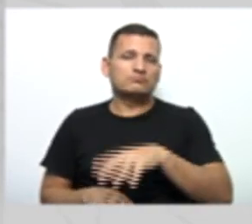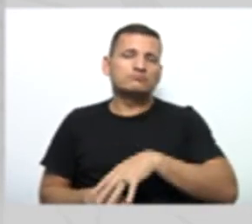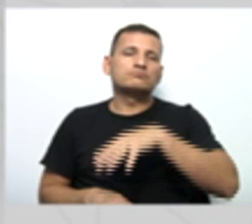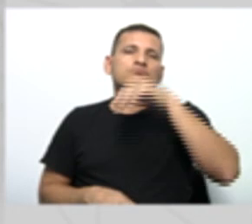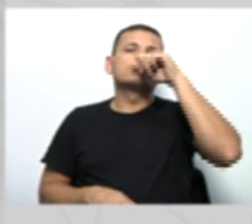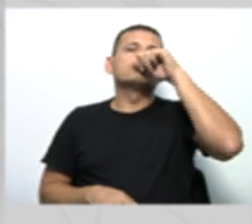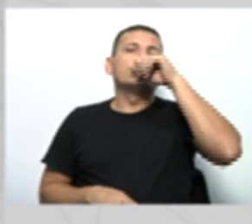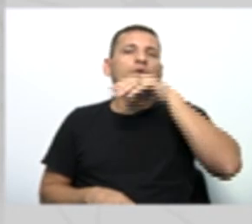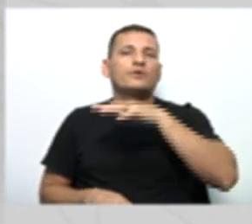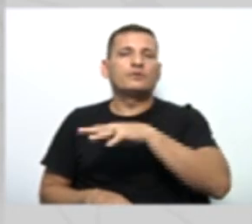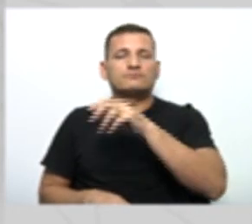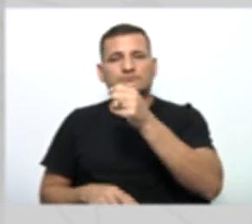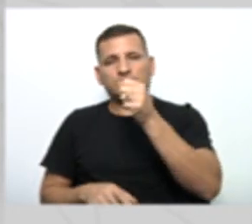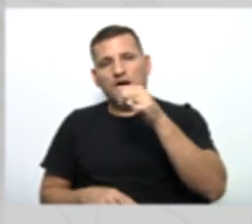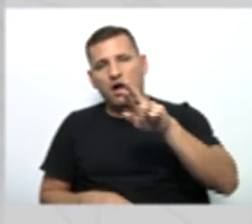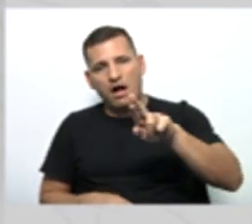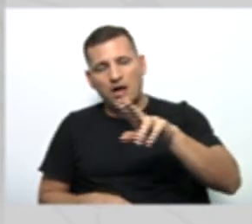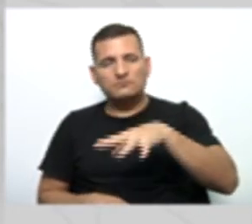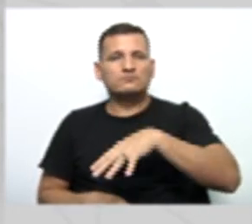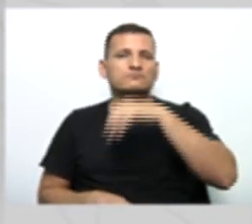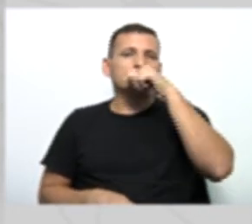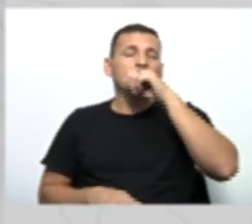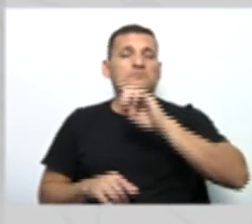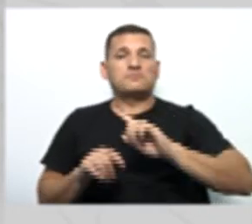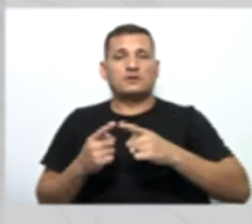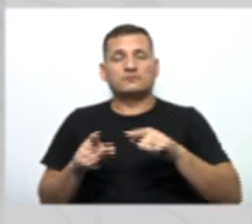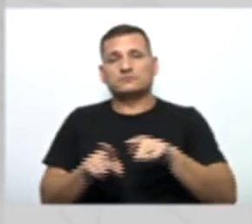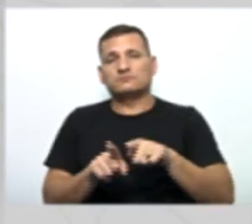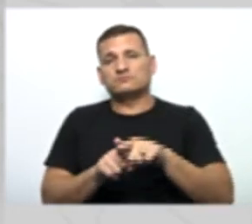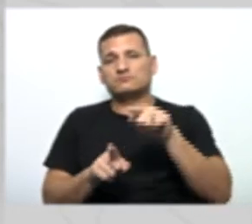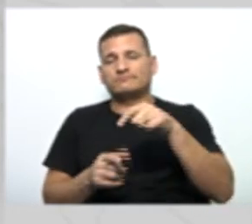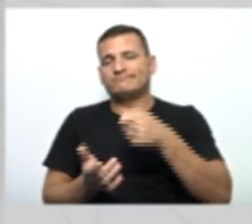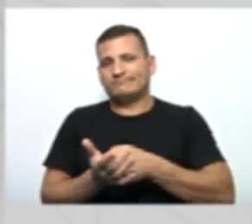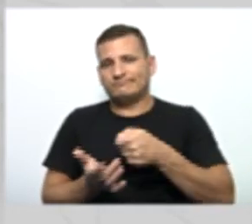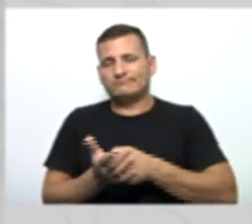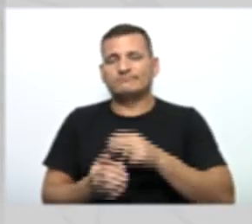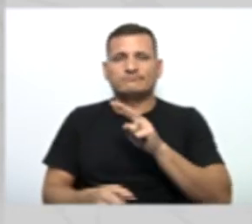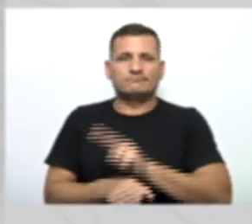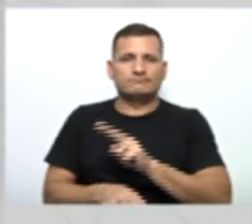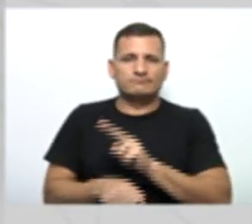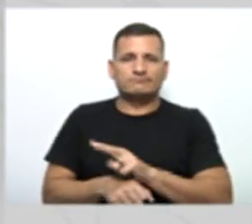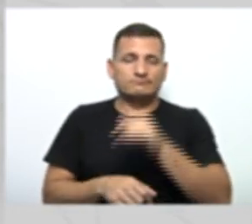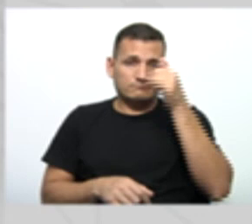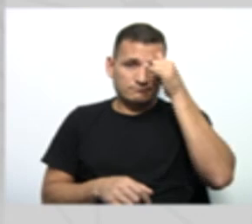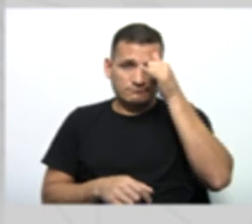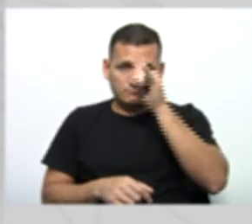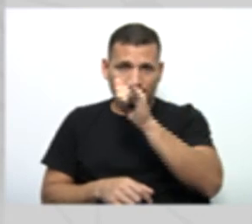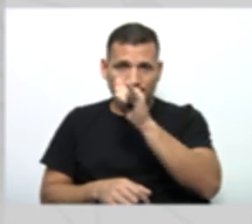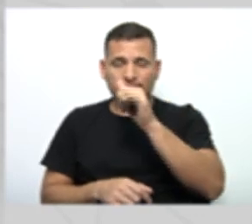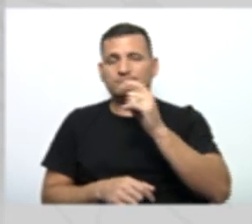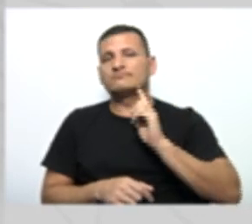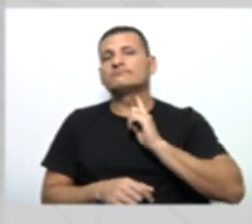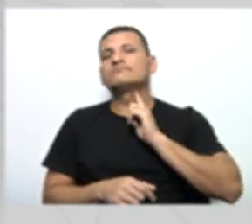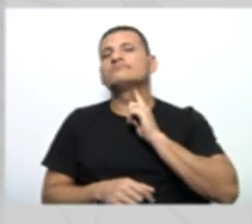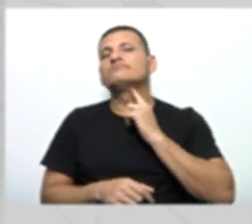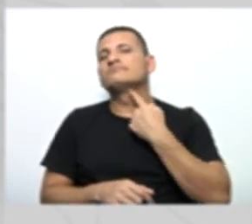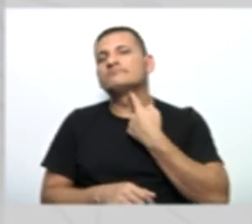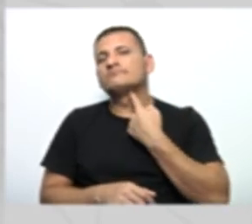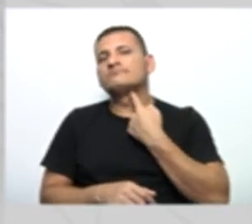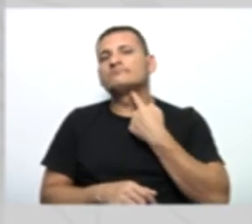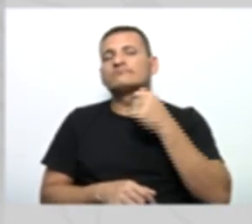os dias utilizando o ar, mas você também tem o dever de protegê-lo, evitando poluir,